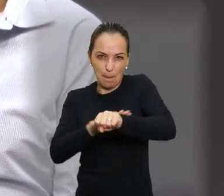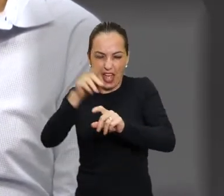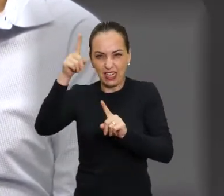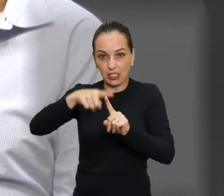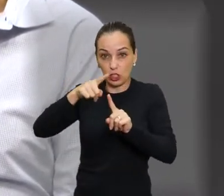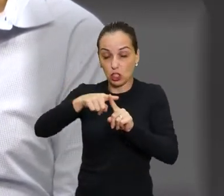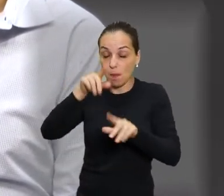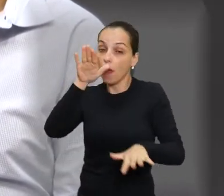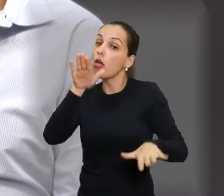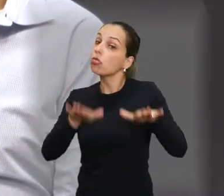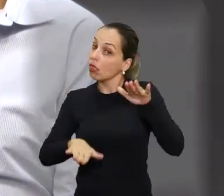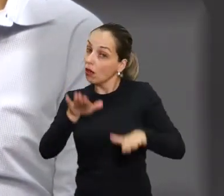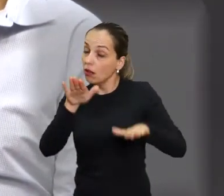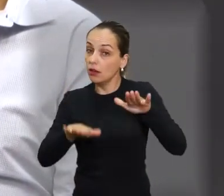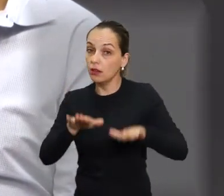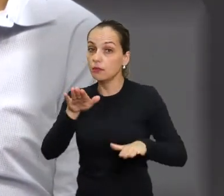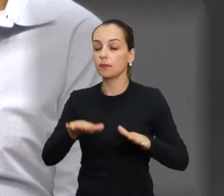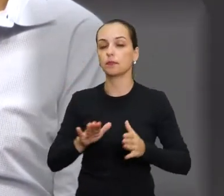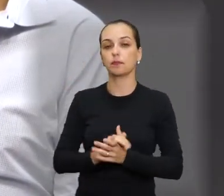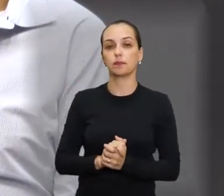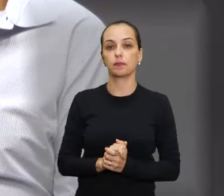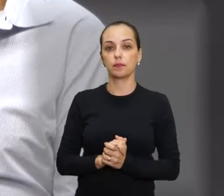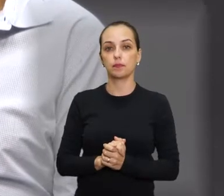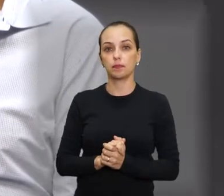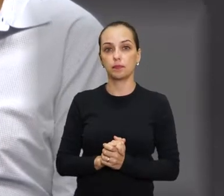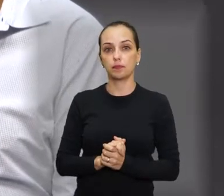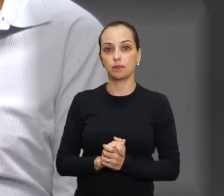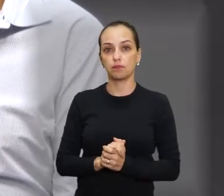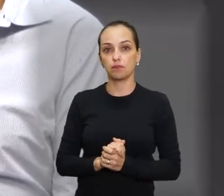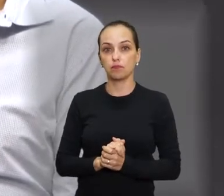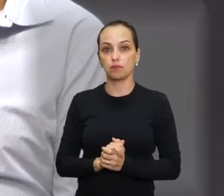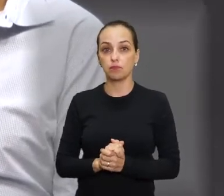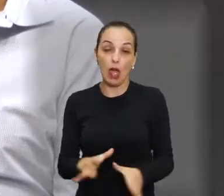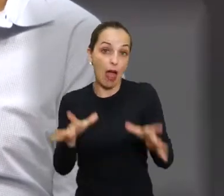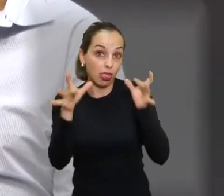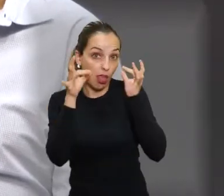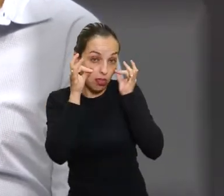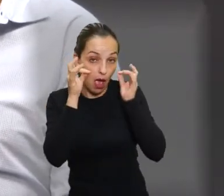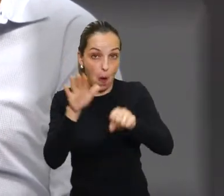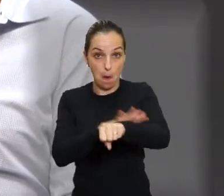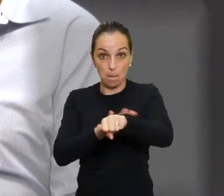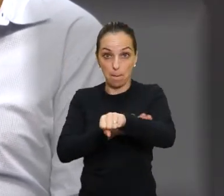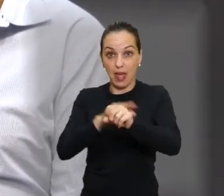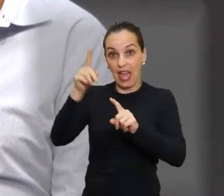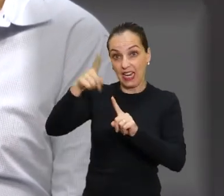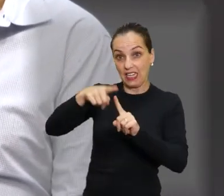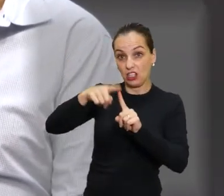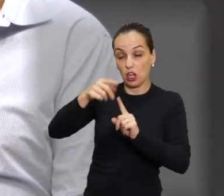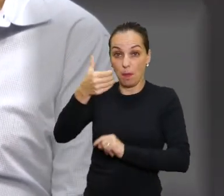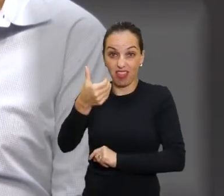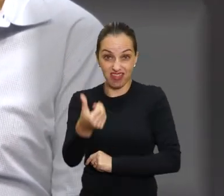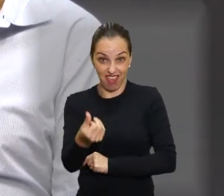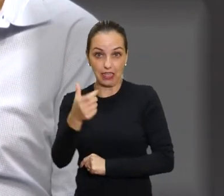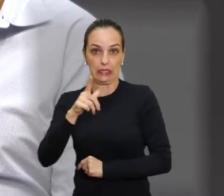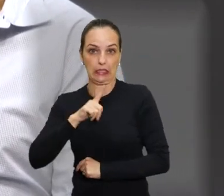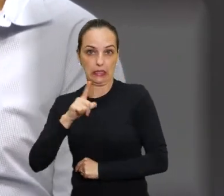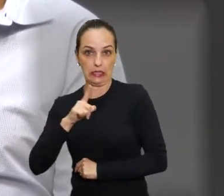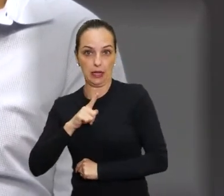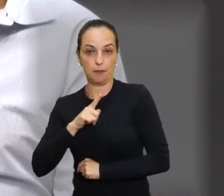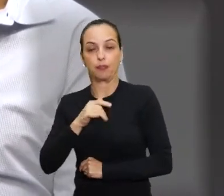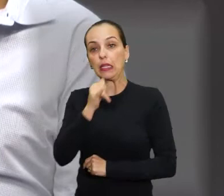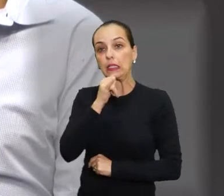o bronzeamento. Bom, depende, eu sempre falo que bronzeamento depende muito do tipo de pele.